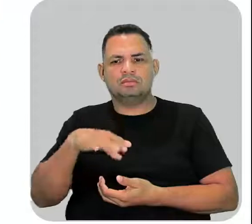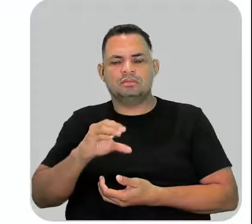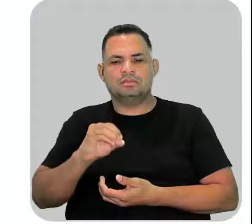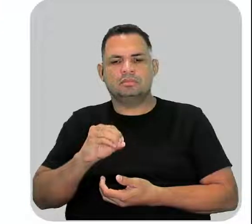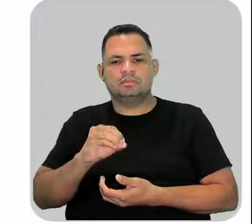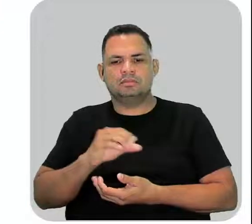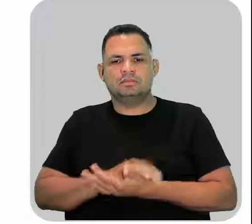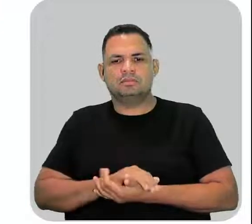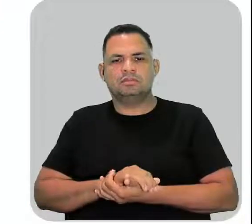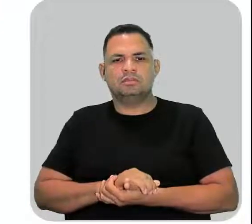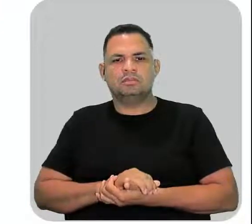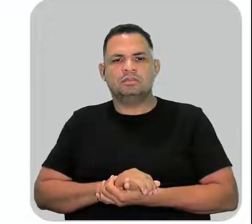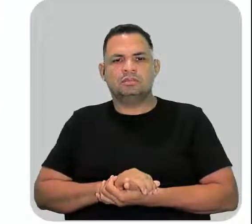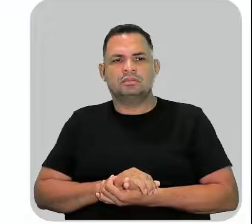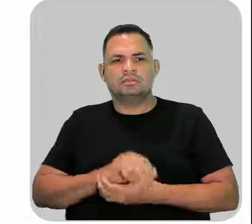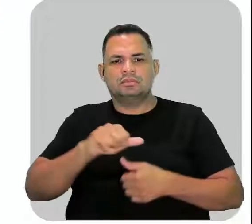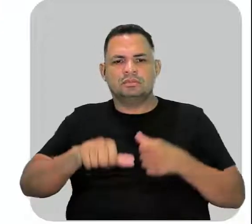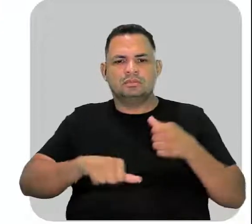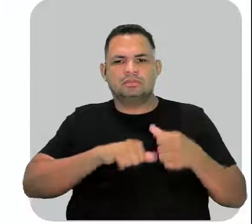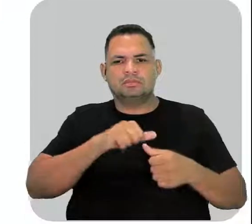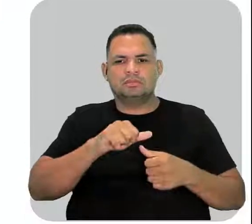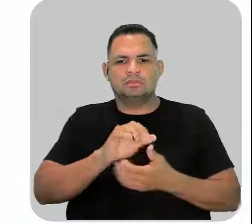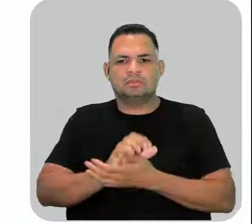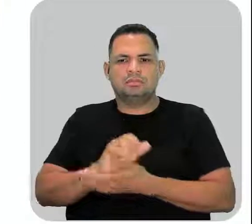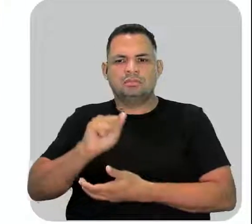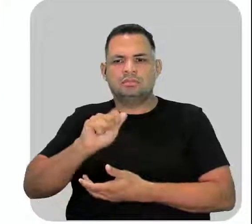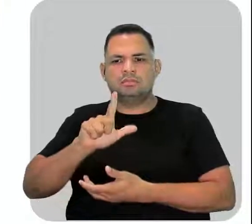foi hidrogenado, ele virou um